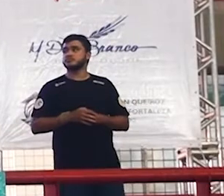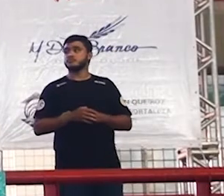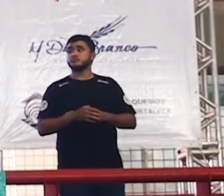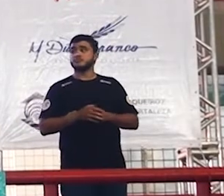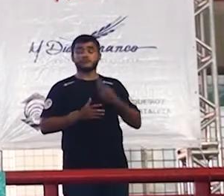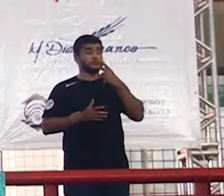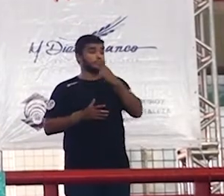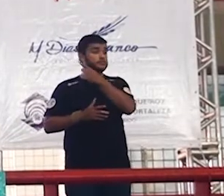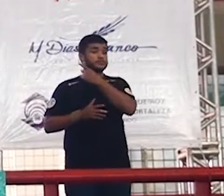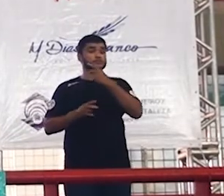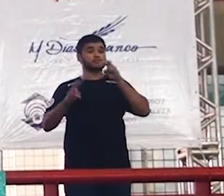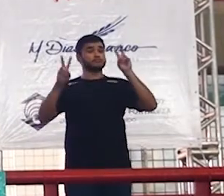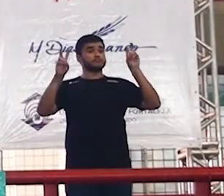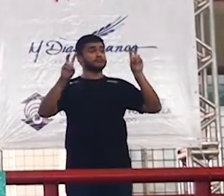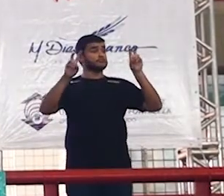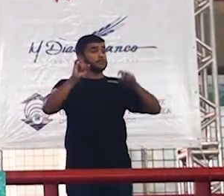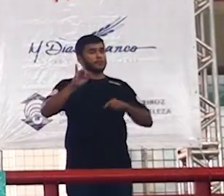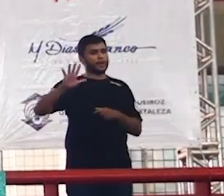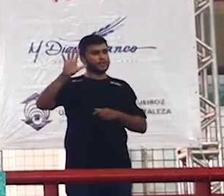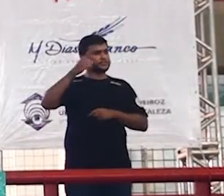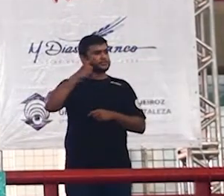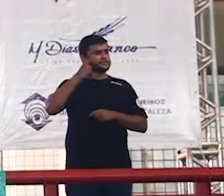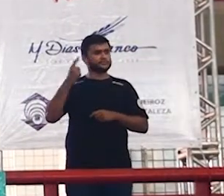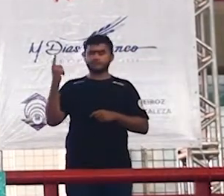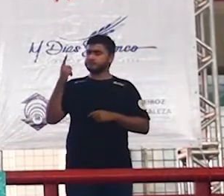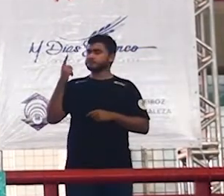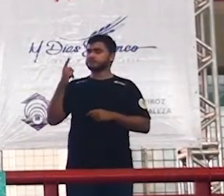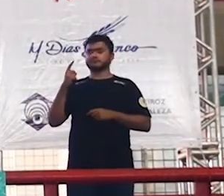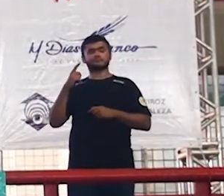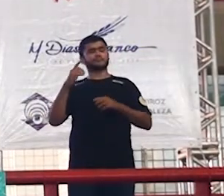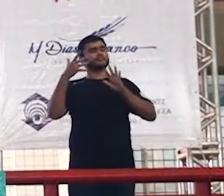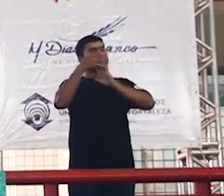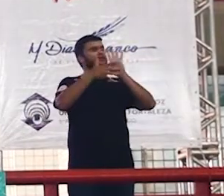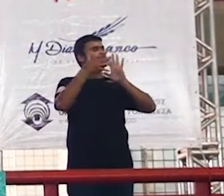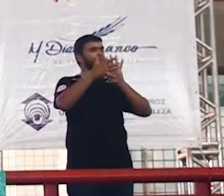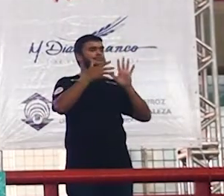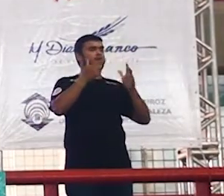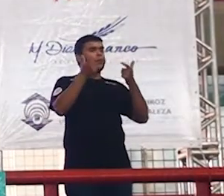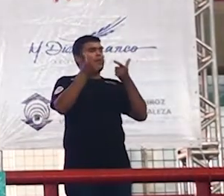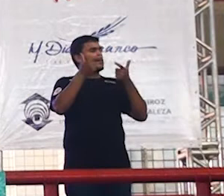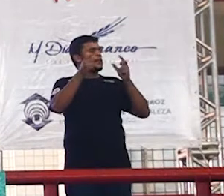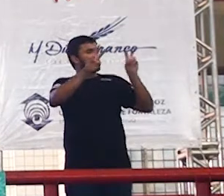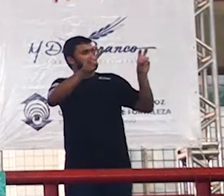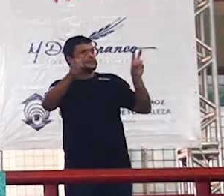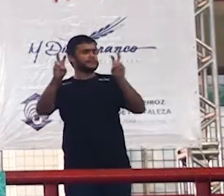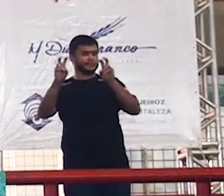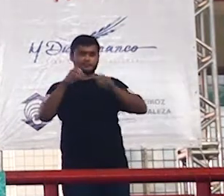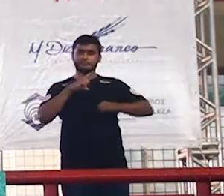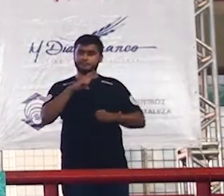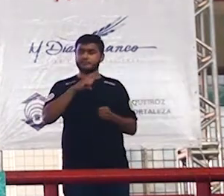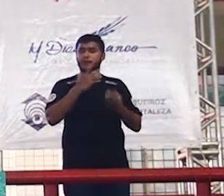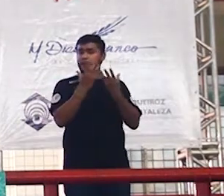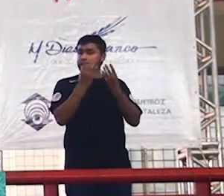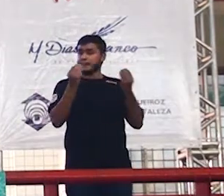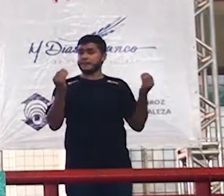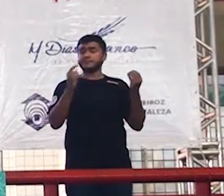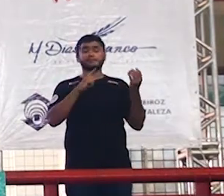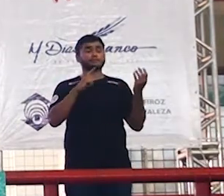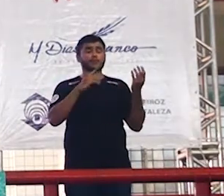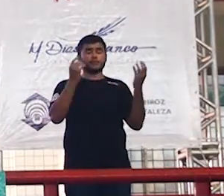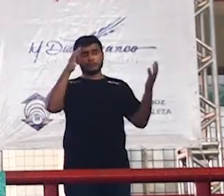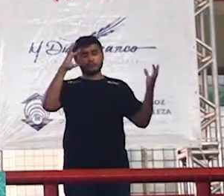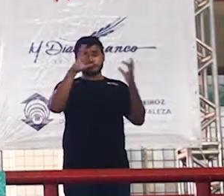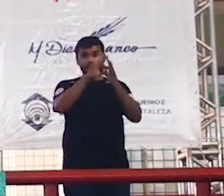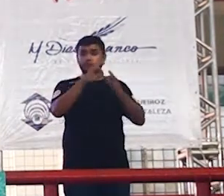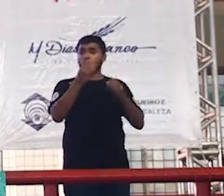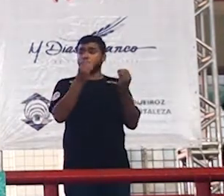Quando você se depara com um texto, você deve refletir sobre diversas coisas, sobre diversos fatores, sobre diversos elementos que estão envolvidos